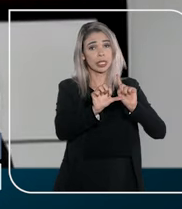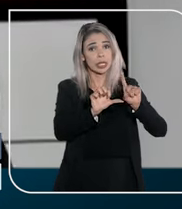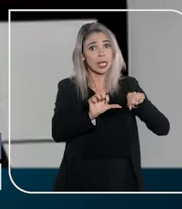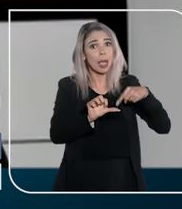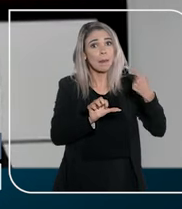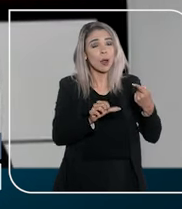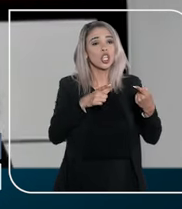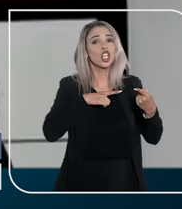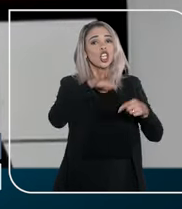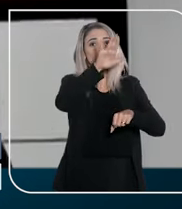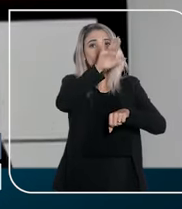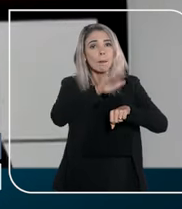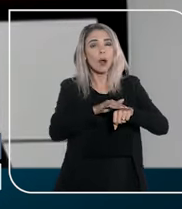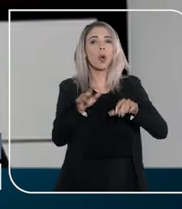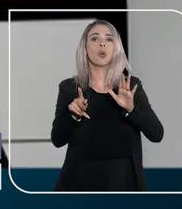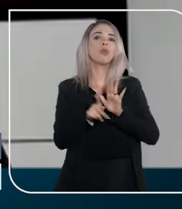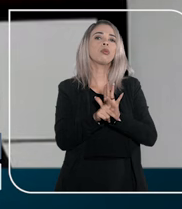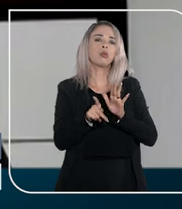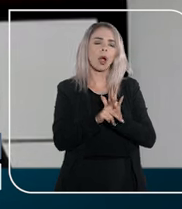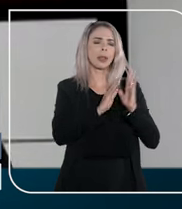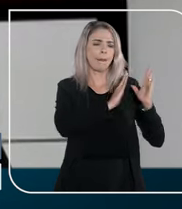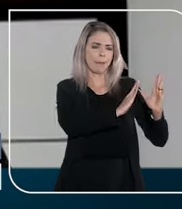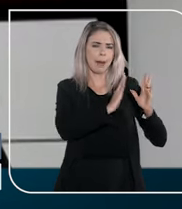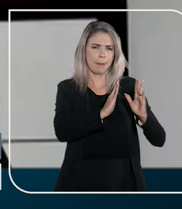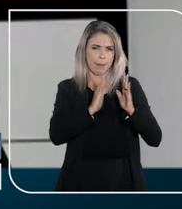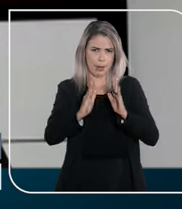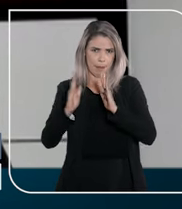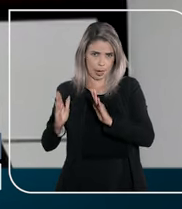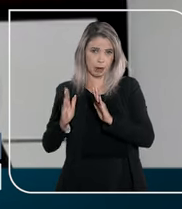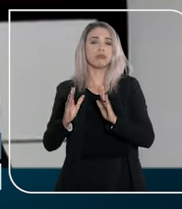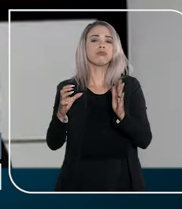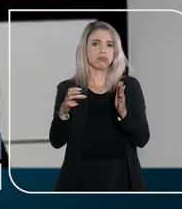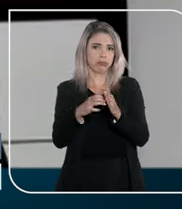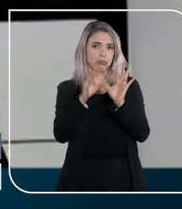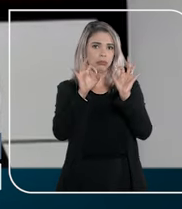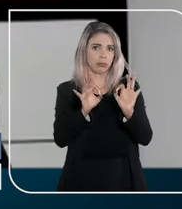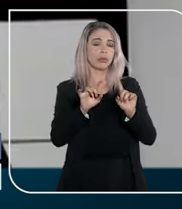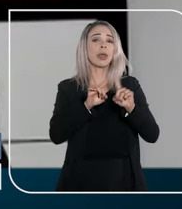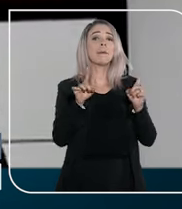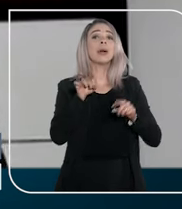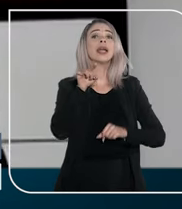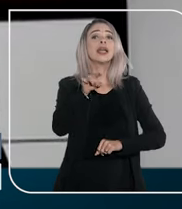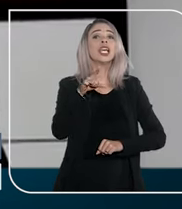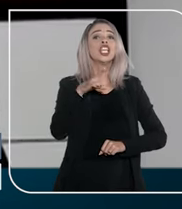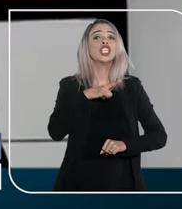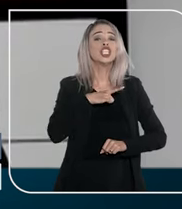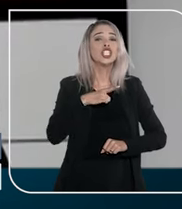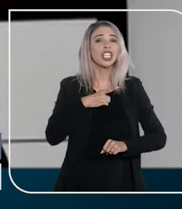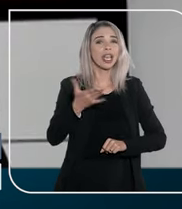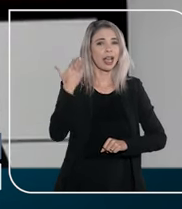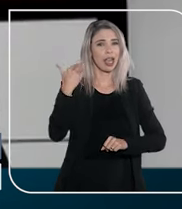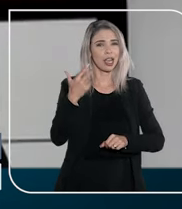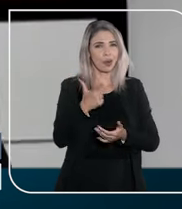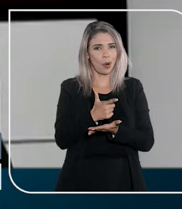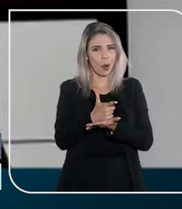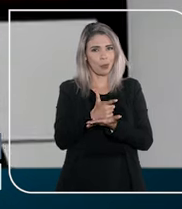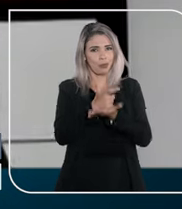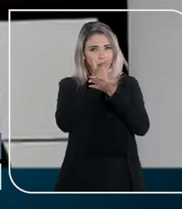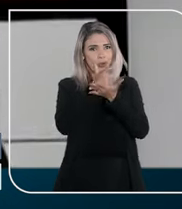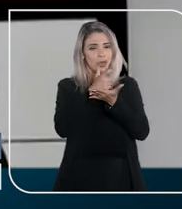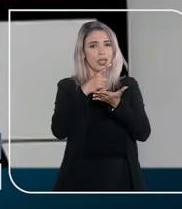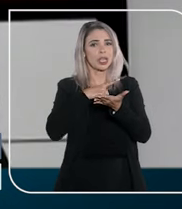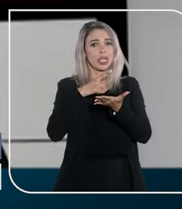2019, ele foi convocado para fazer as demais etapas do concurso público. Só que ele tinha sofrido um tiro e